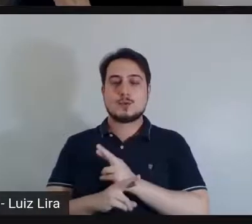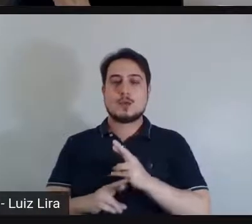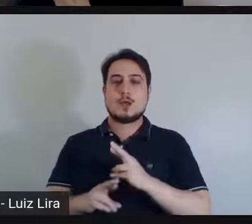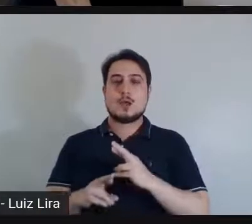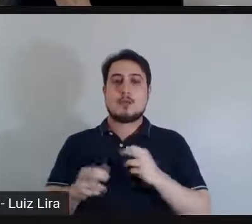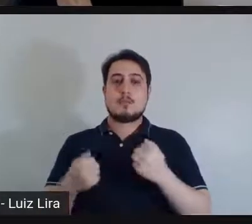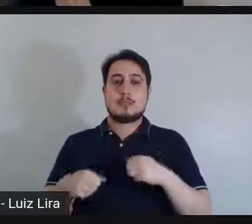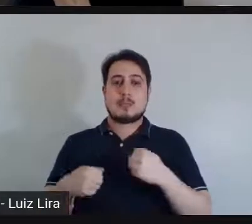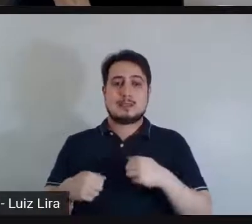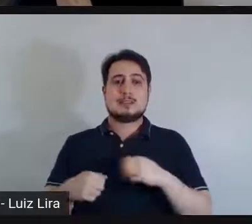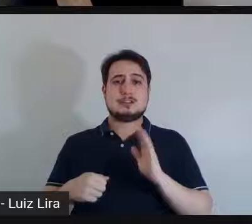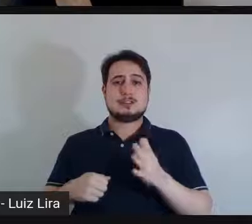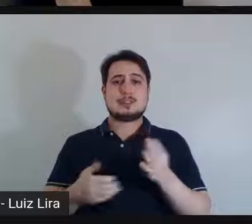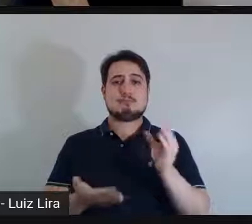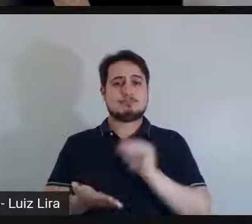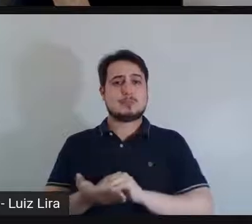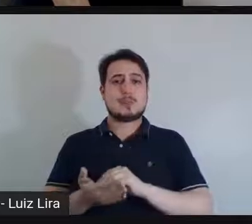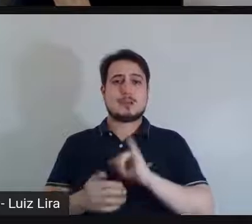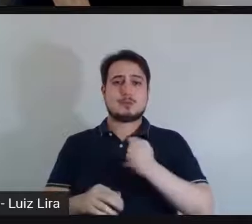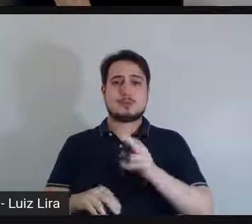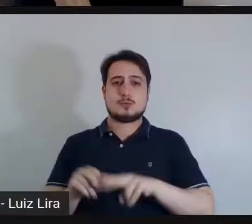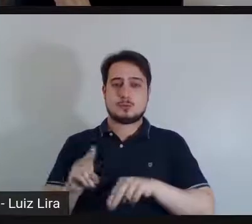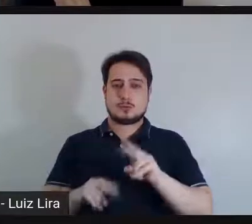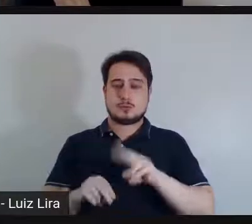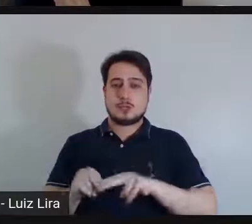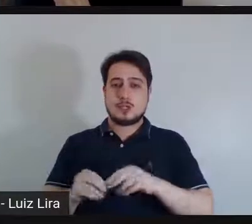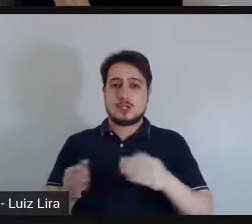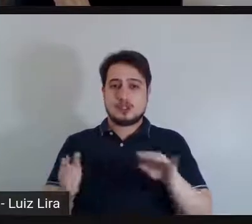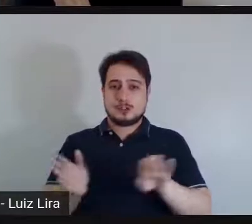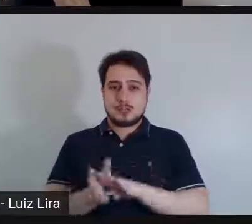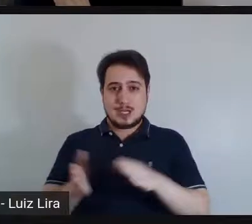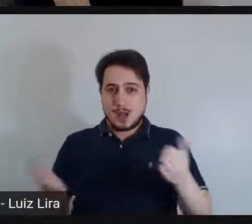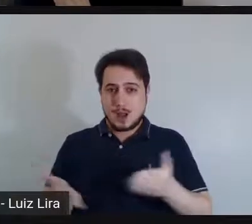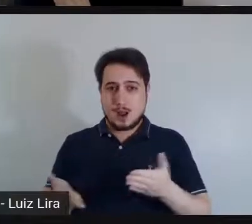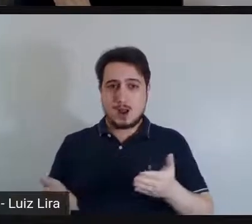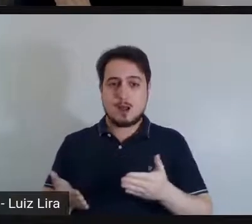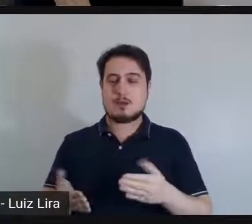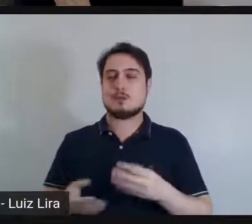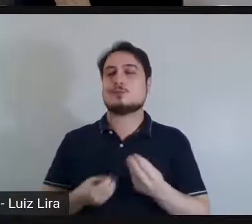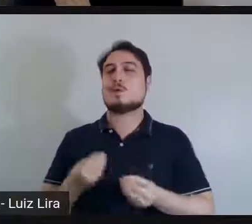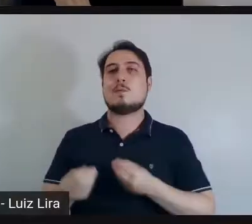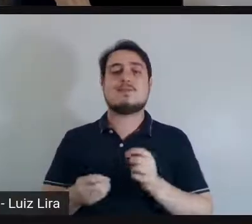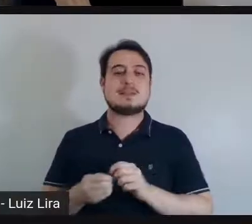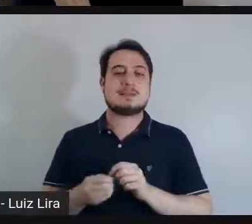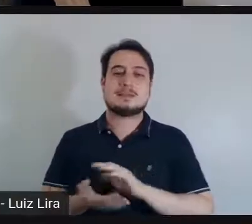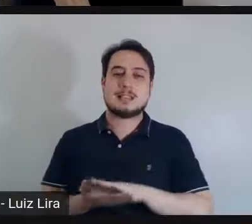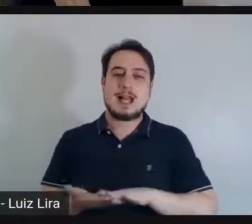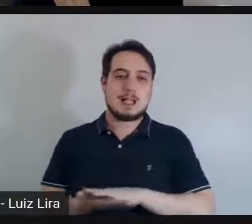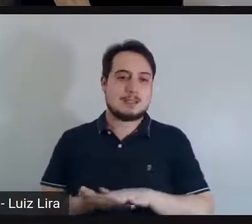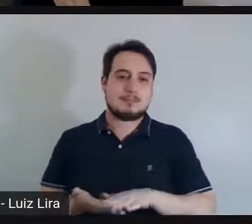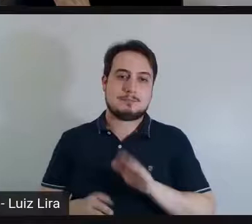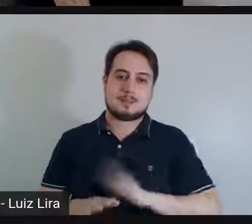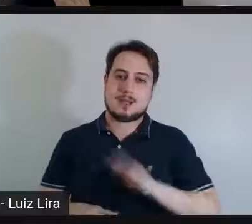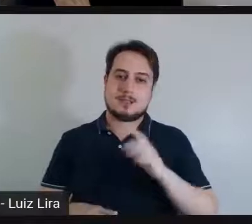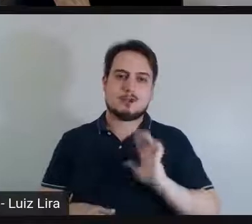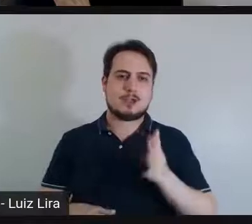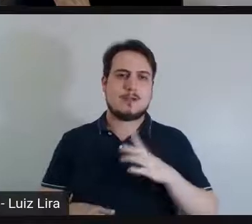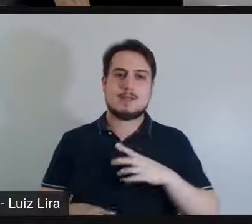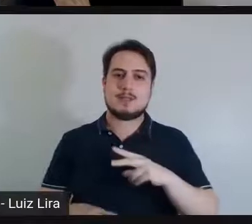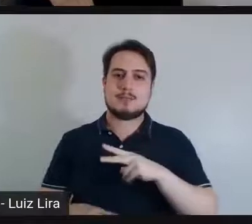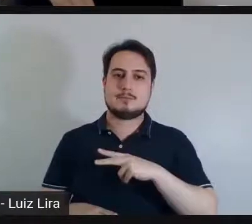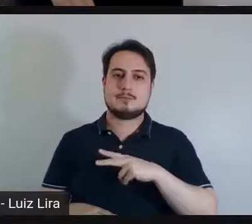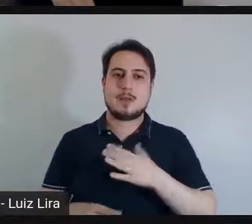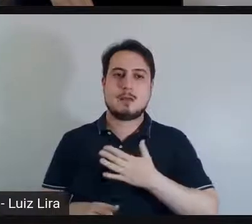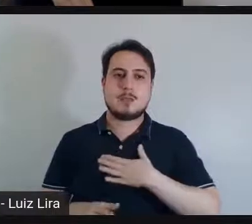isso em junho. Mas quando chega agora, acabou tudo, eu falo, olha, não tem mais o que fazer. Eu já fiz a minha parte, não tem